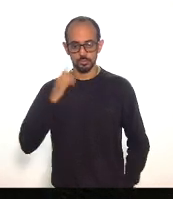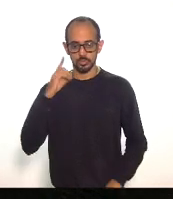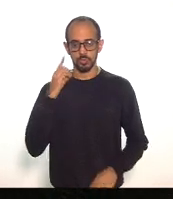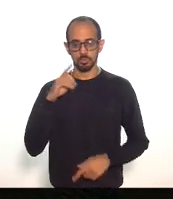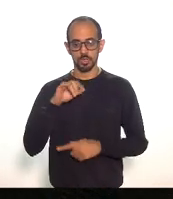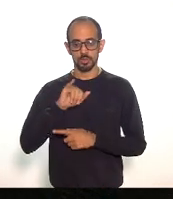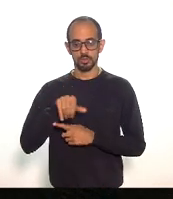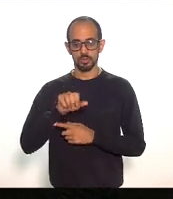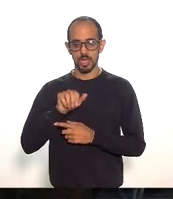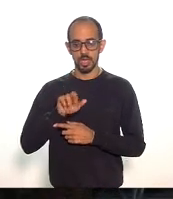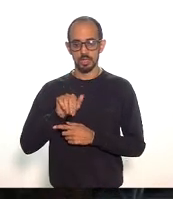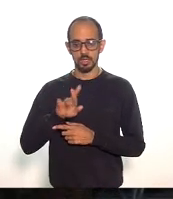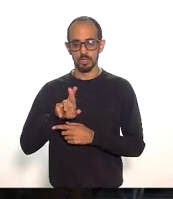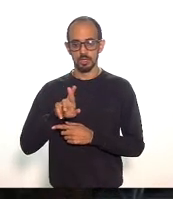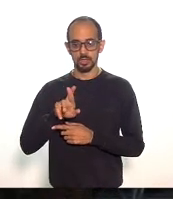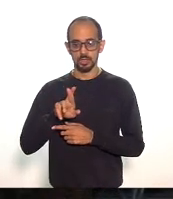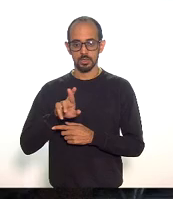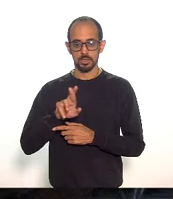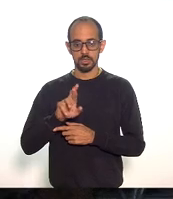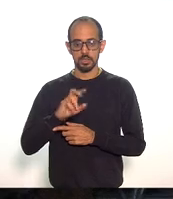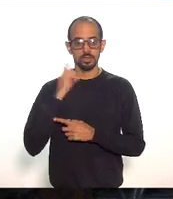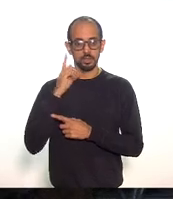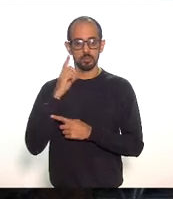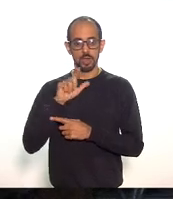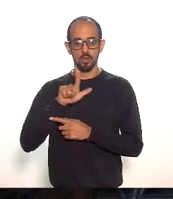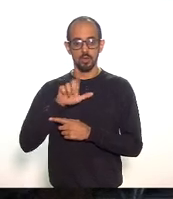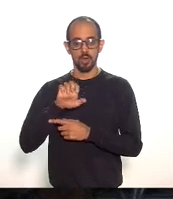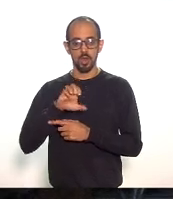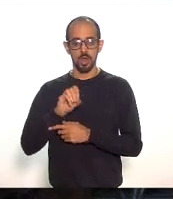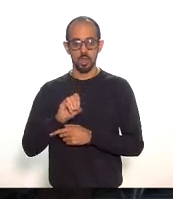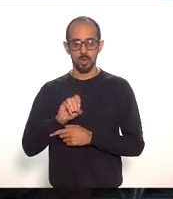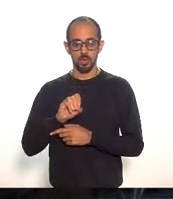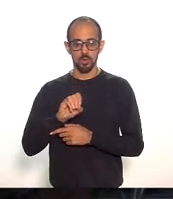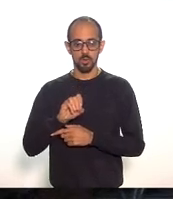Deputado Jair Bittencourt. Deputado Léo Vieira.